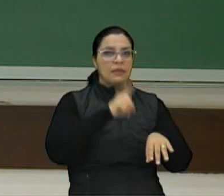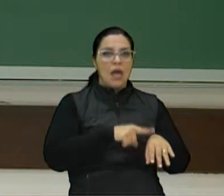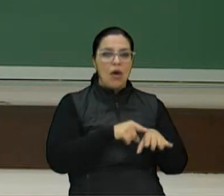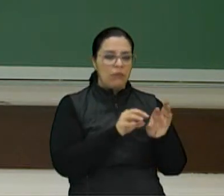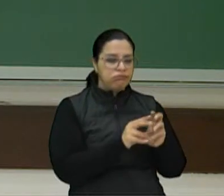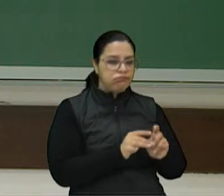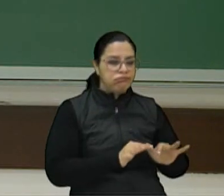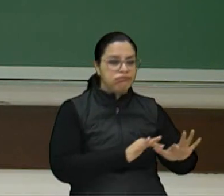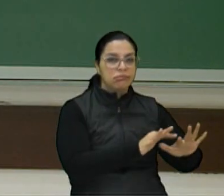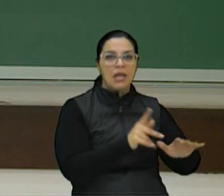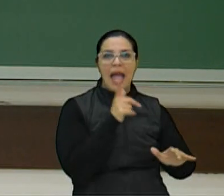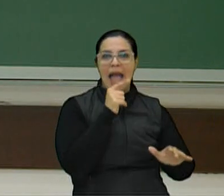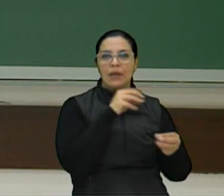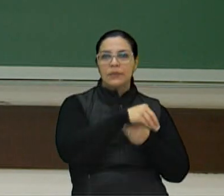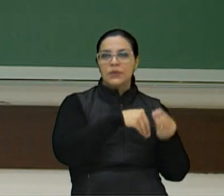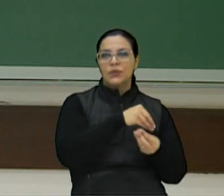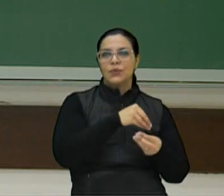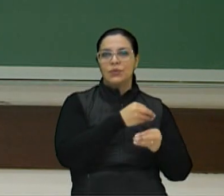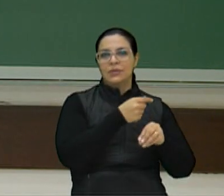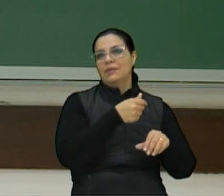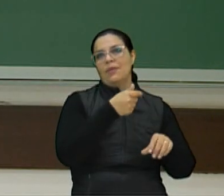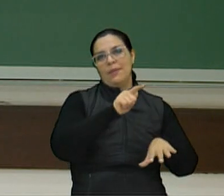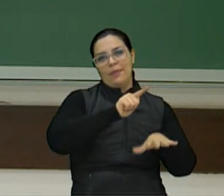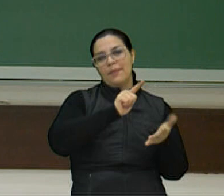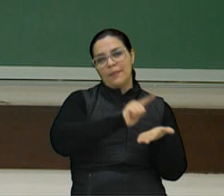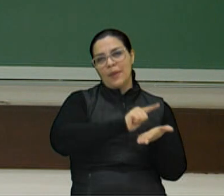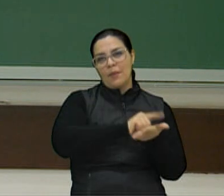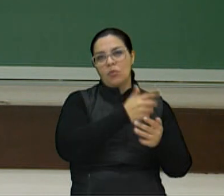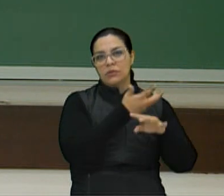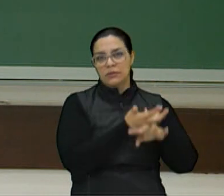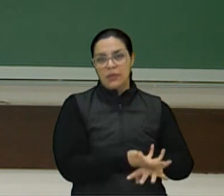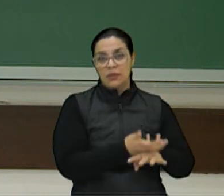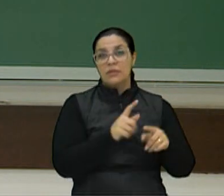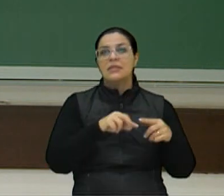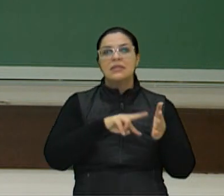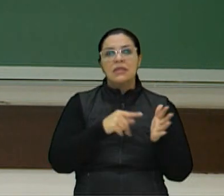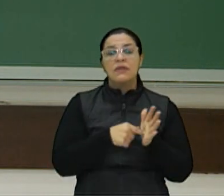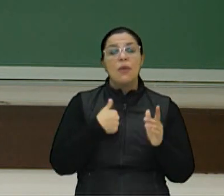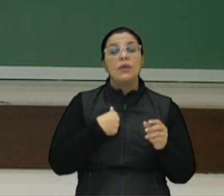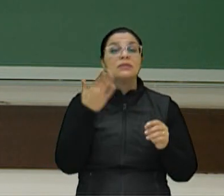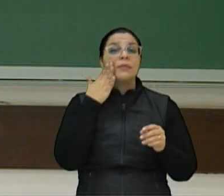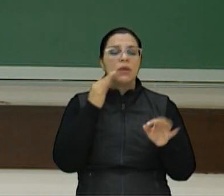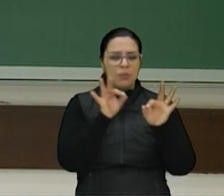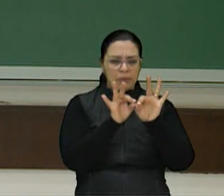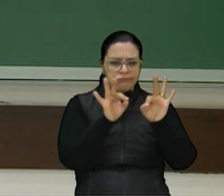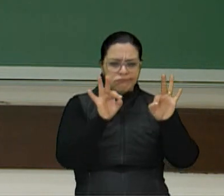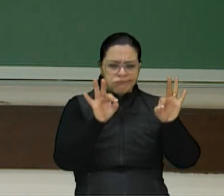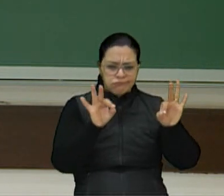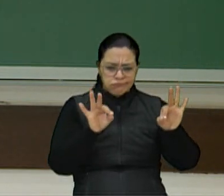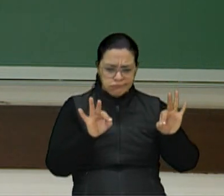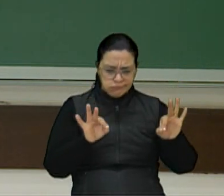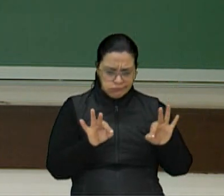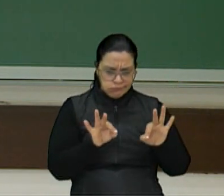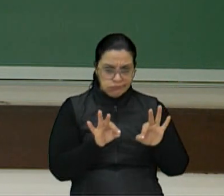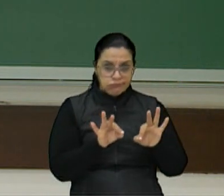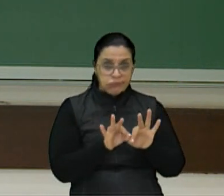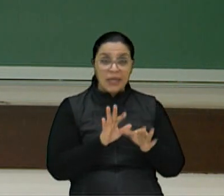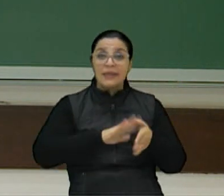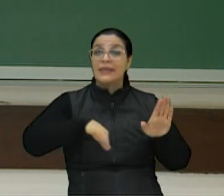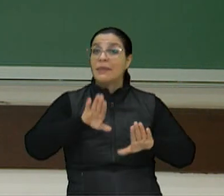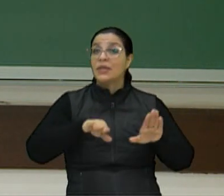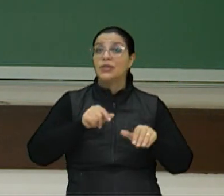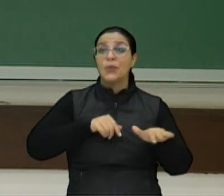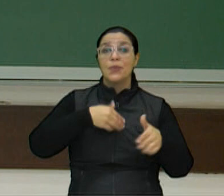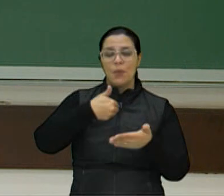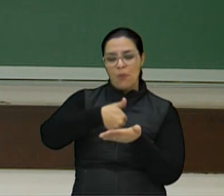Contornos definidos. Com o papel seco também você pode definir melhor o contorno, que ele vai ser dito justamente pelo seu